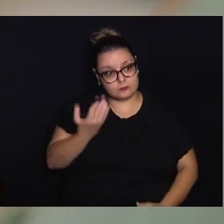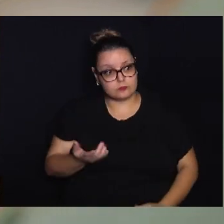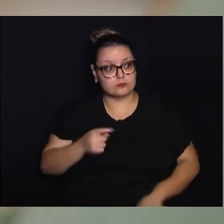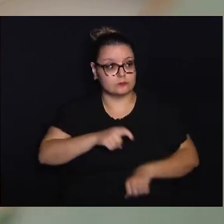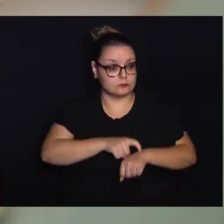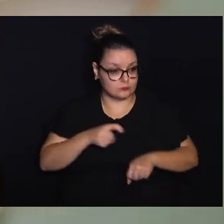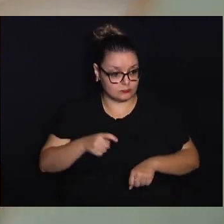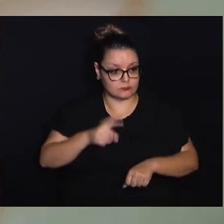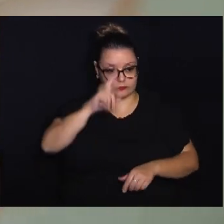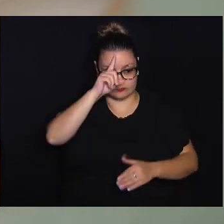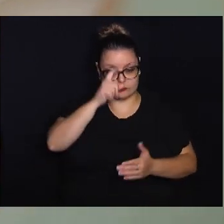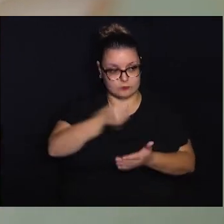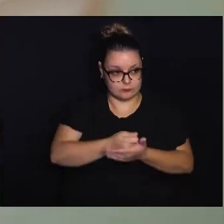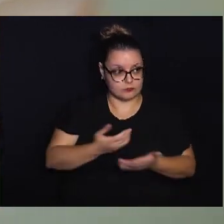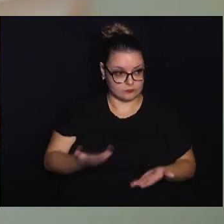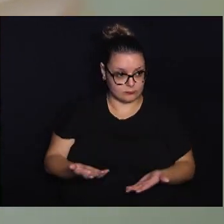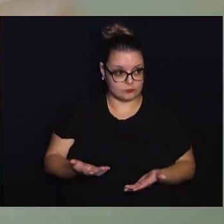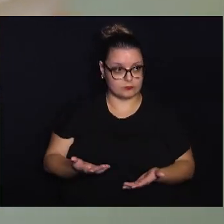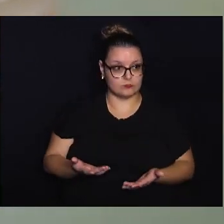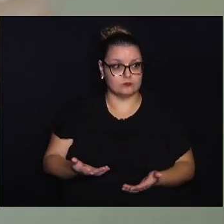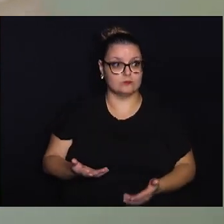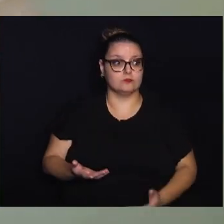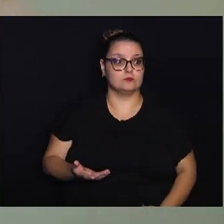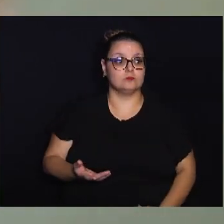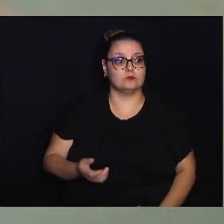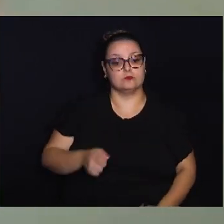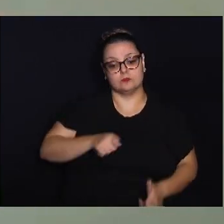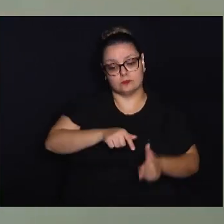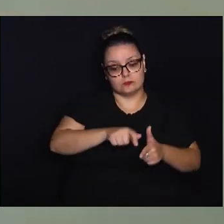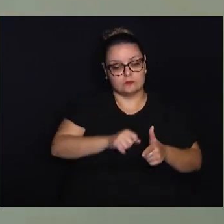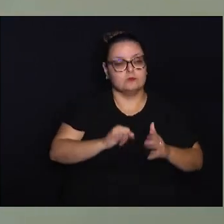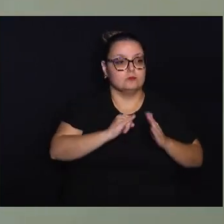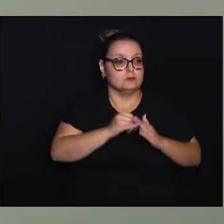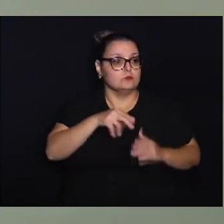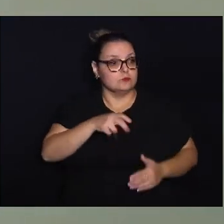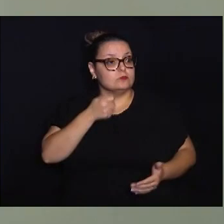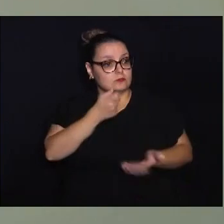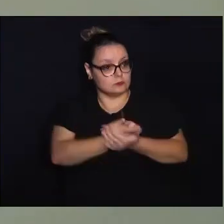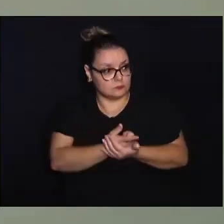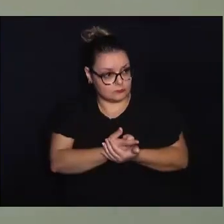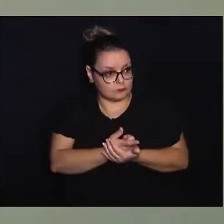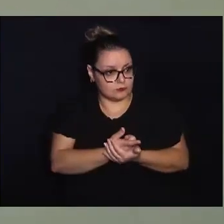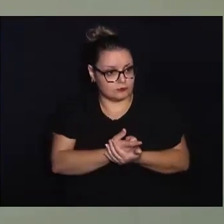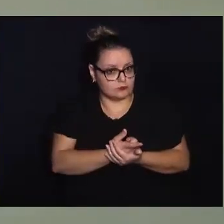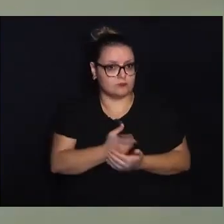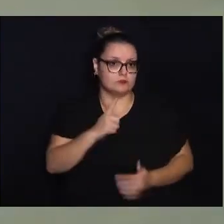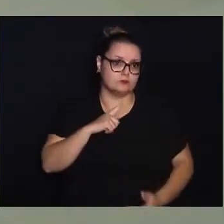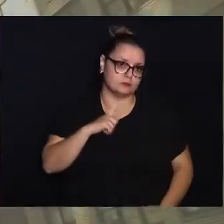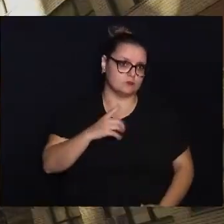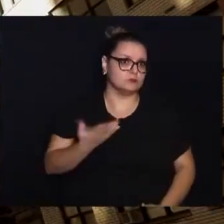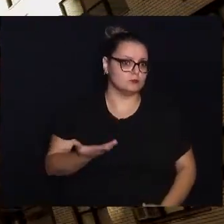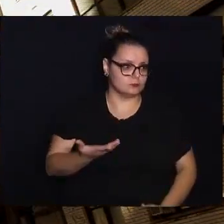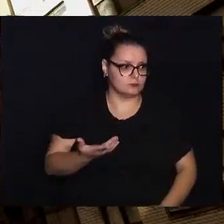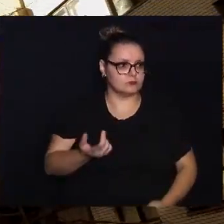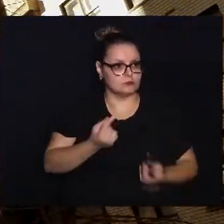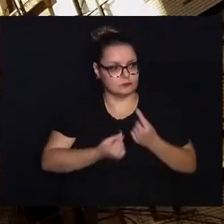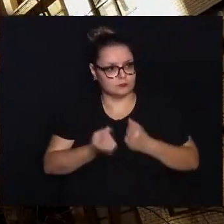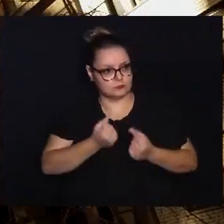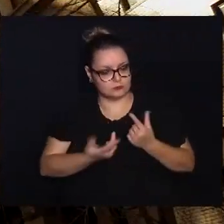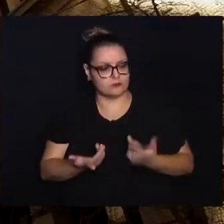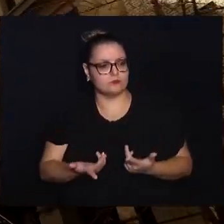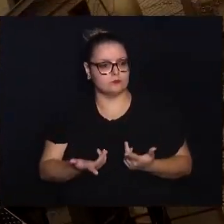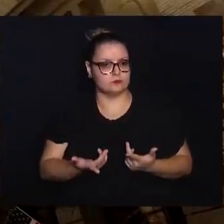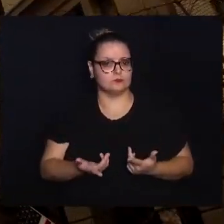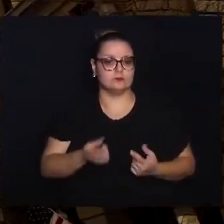que importa na hora de tomar essa decisão. Ou vou alugar um imóvel ou vou comprar. Tem a questão da